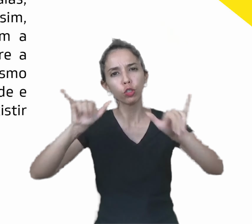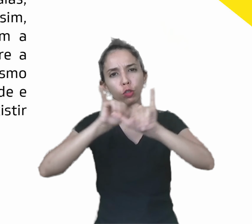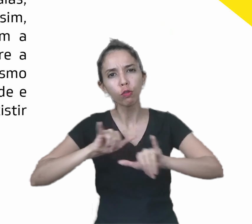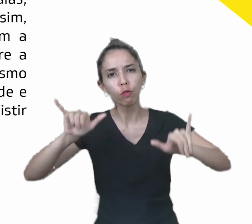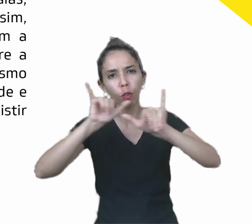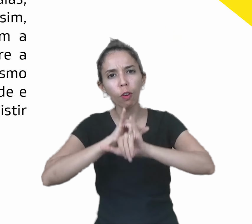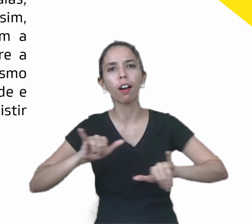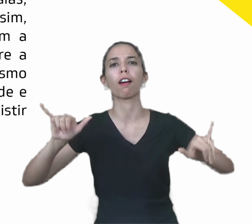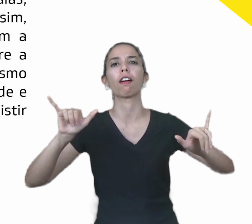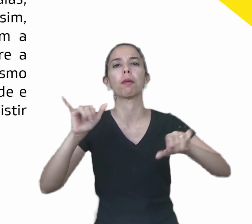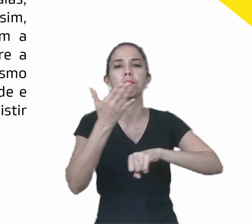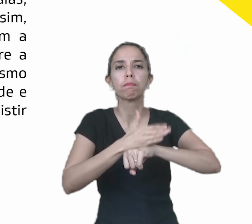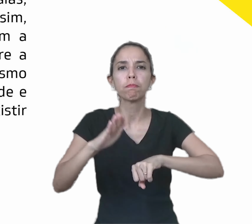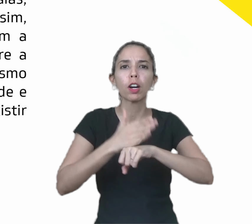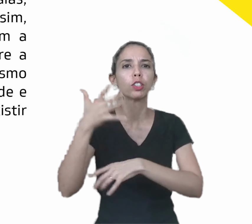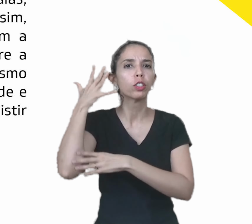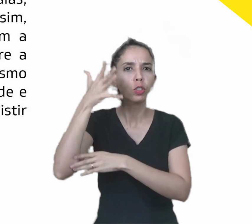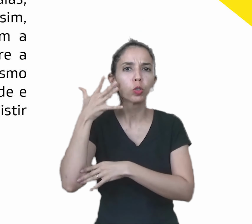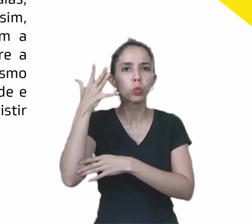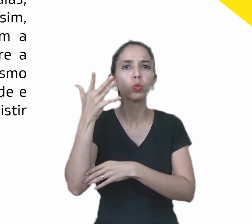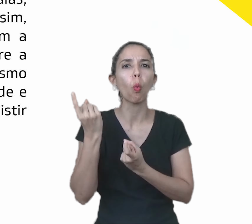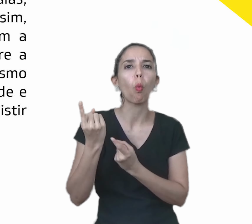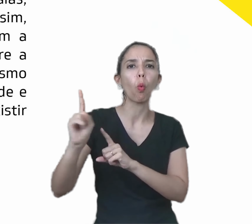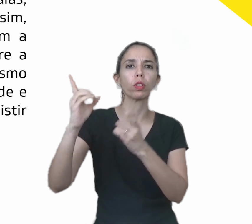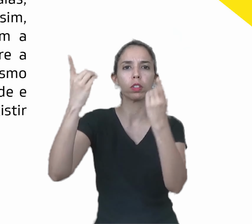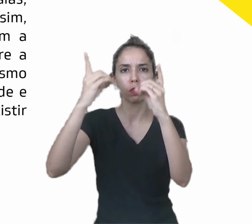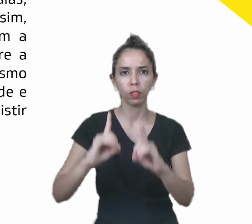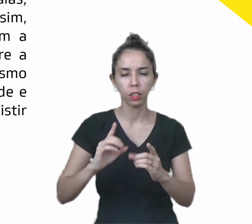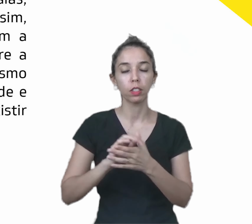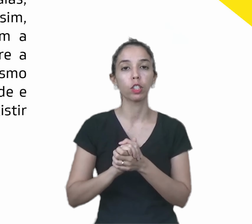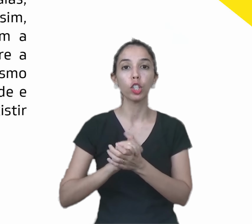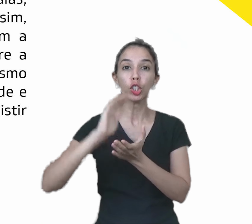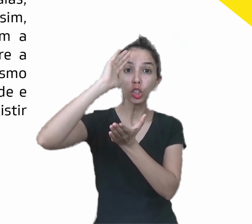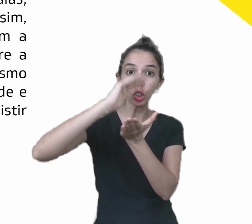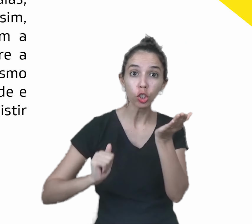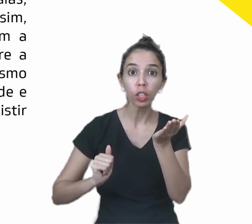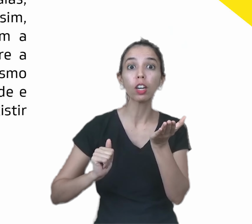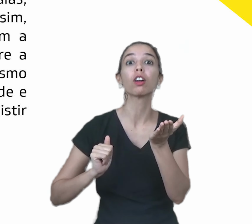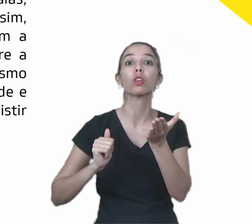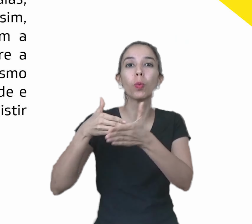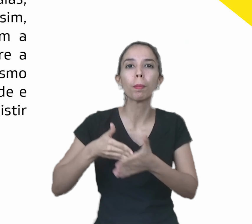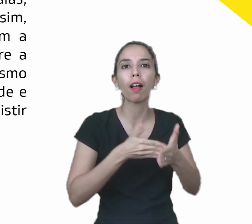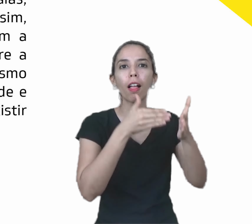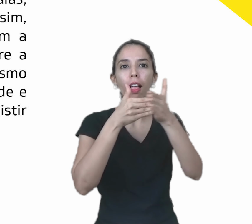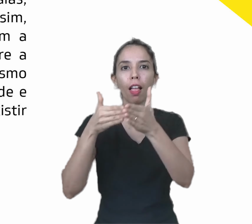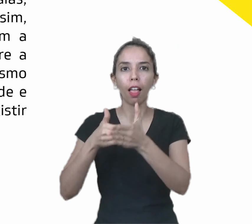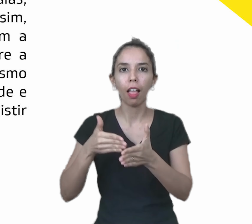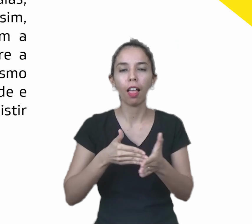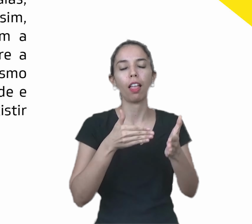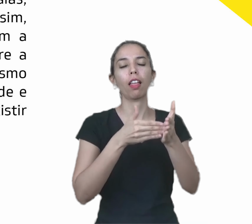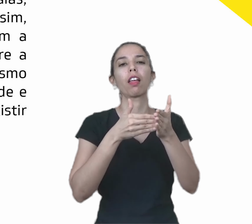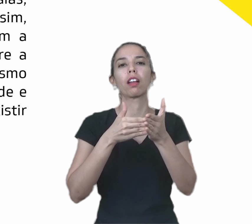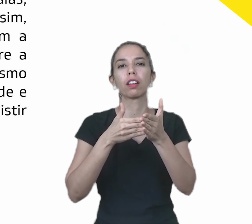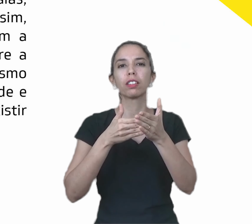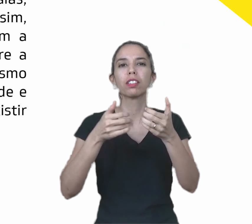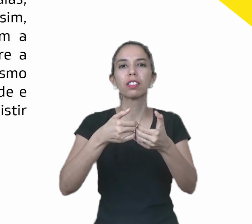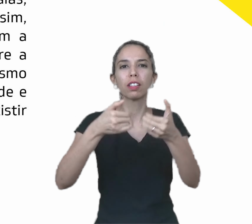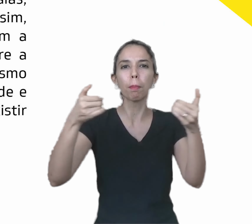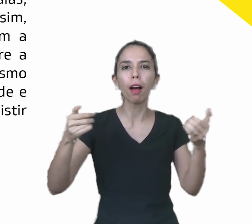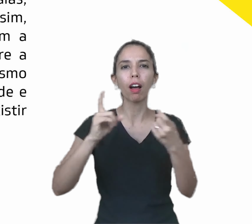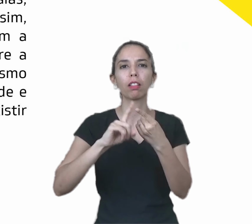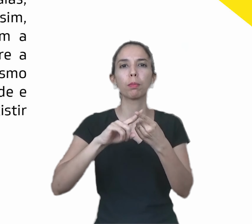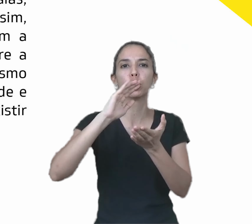divulgar nossas práticas e discursos sobre a deficiência, desfazendo esse grande abismo que nos atormenta e destitui